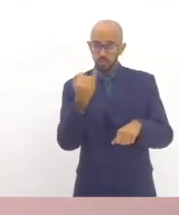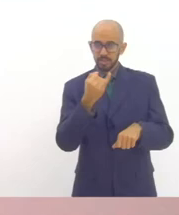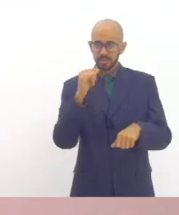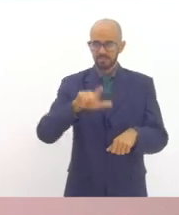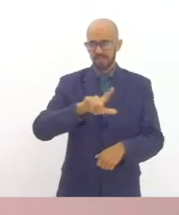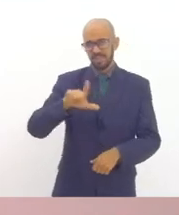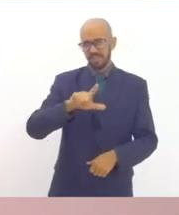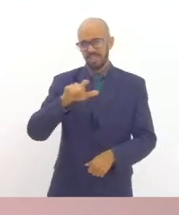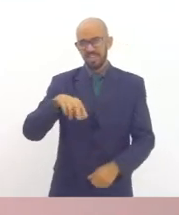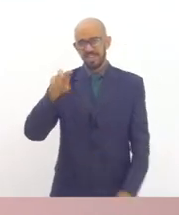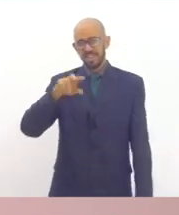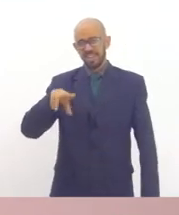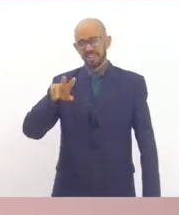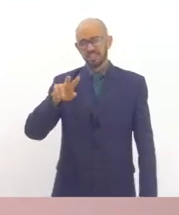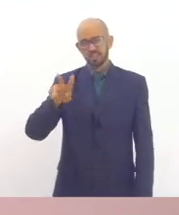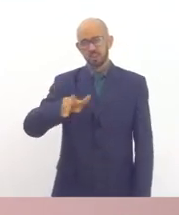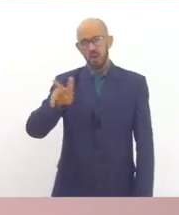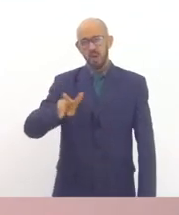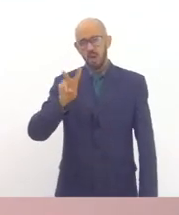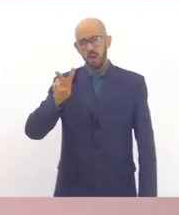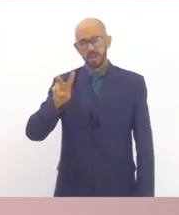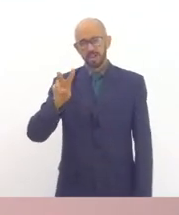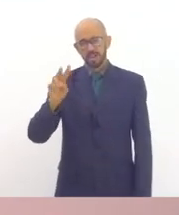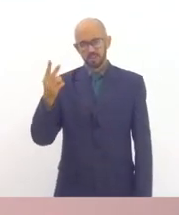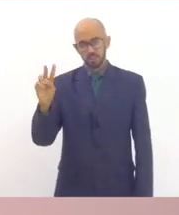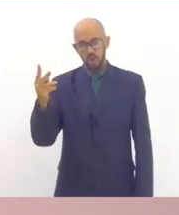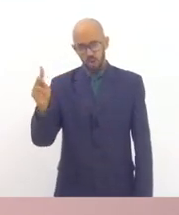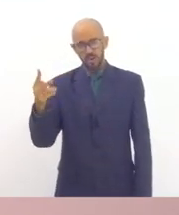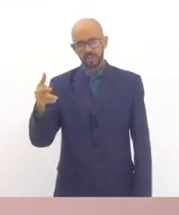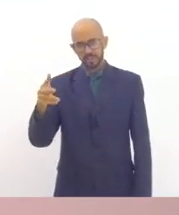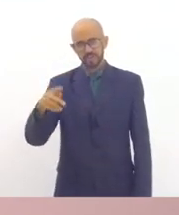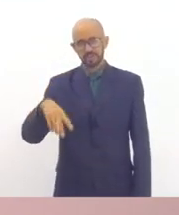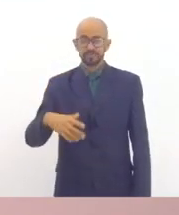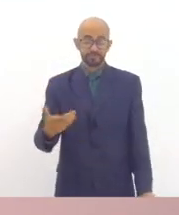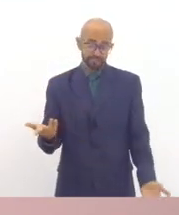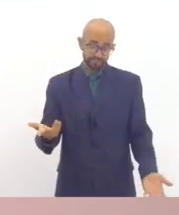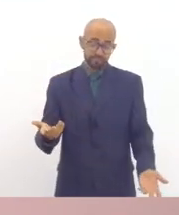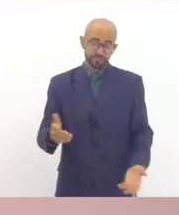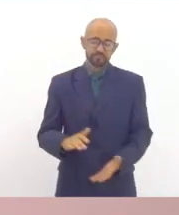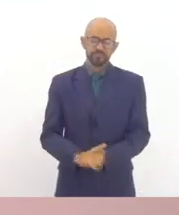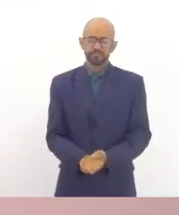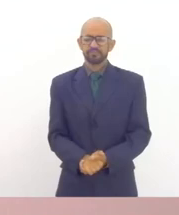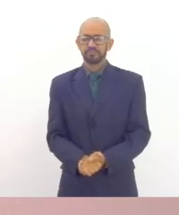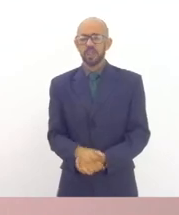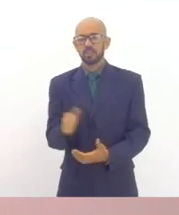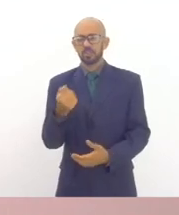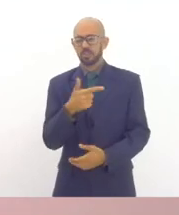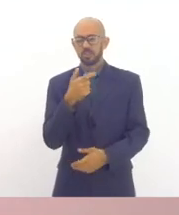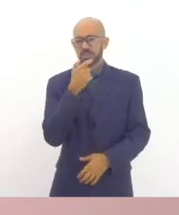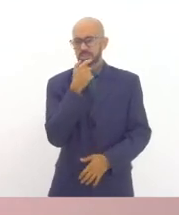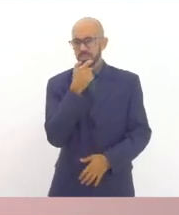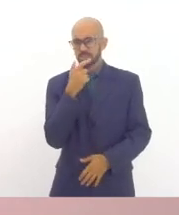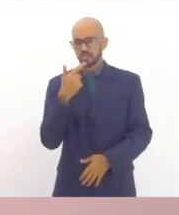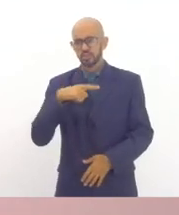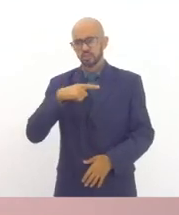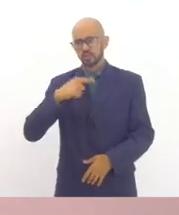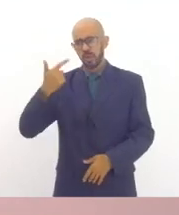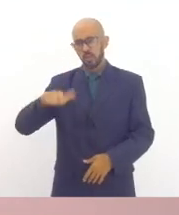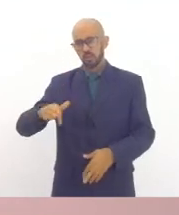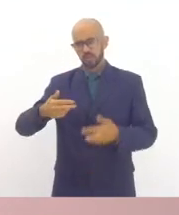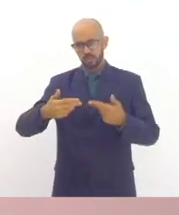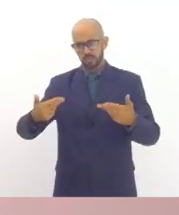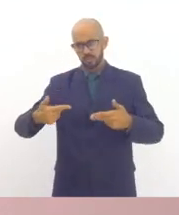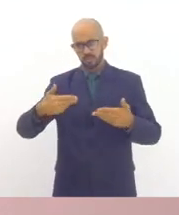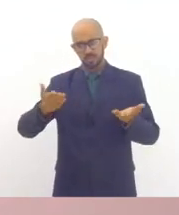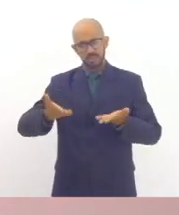filosofia, sociologia, que o inglês, me desculpem. Né? Mas tinha mais uma coisa que eu queria propor, importante, que me